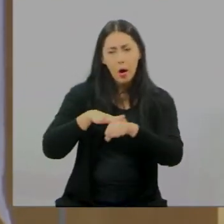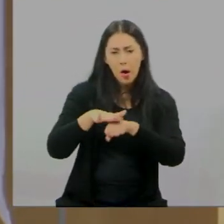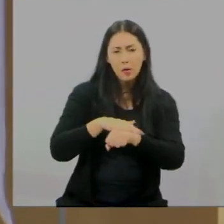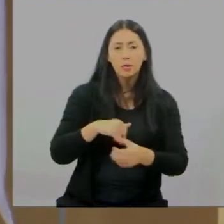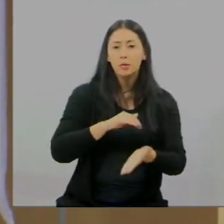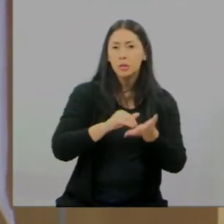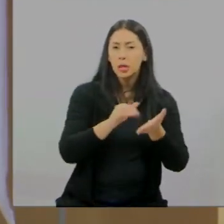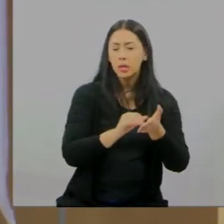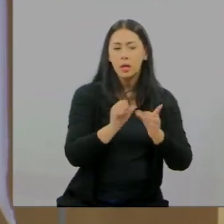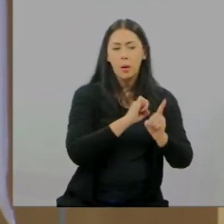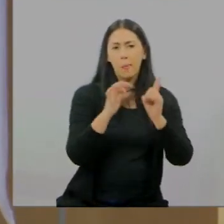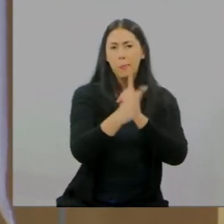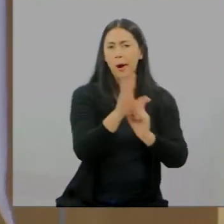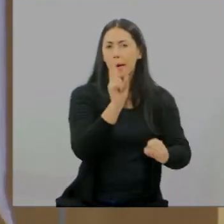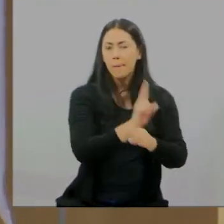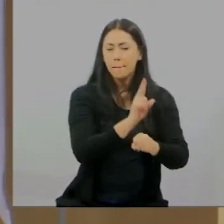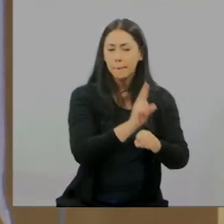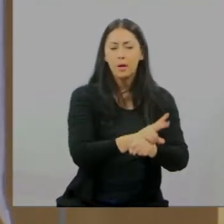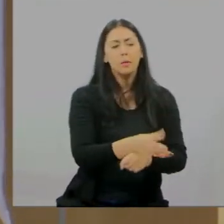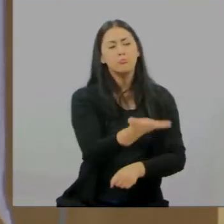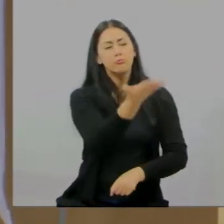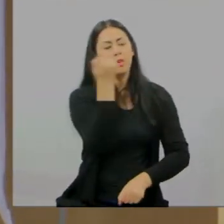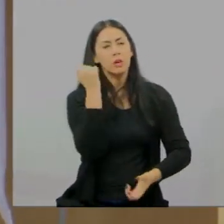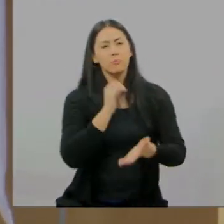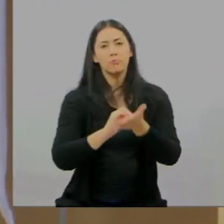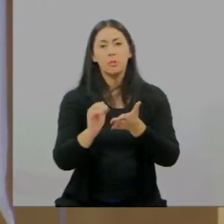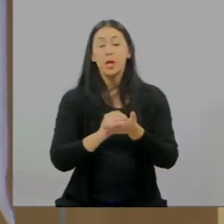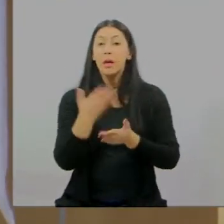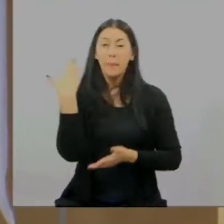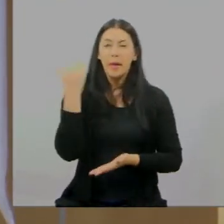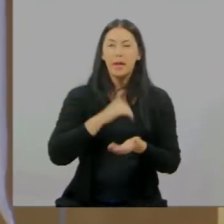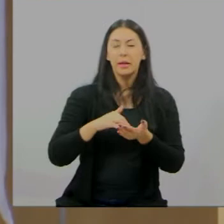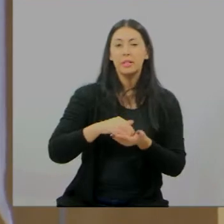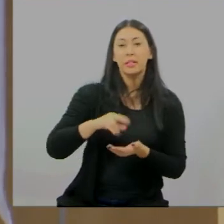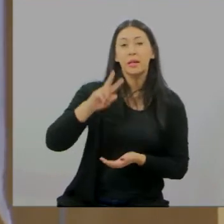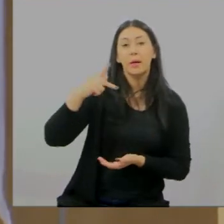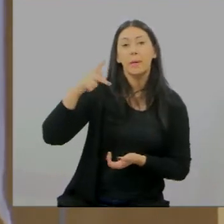Secretaria da Assistência Social, na época, a secretária Patrícia Giuliani.